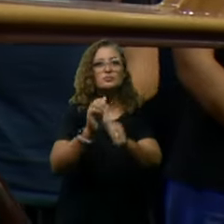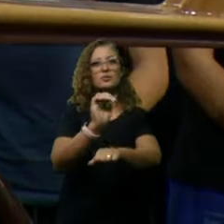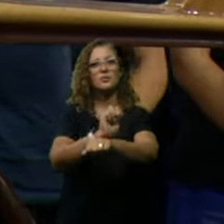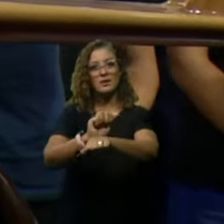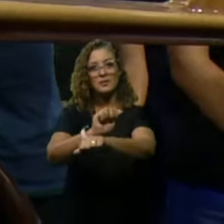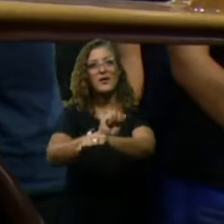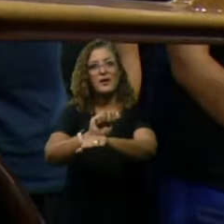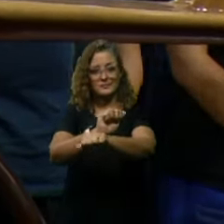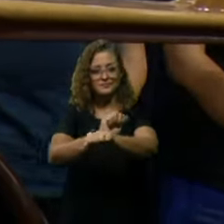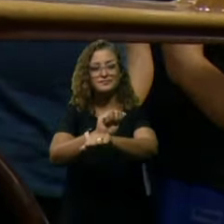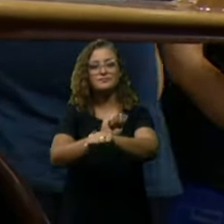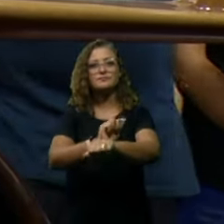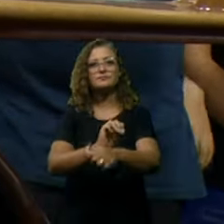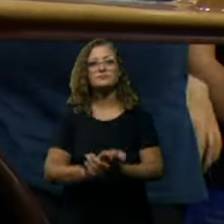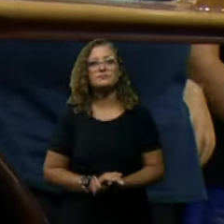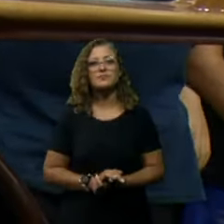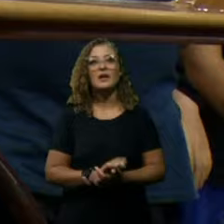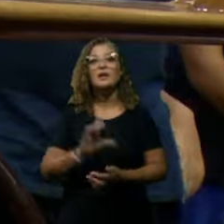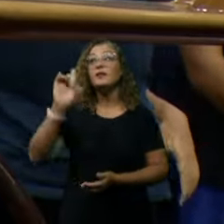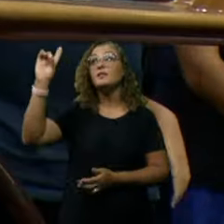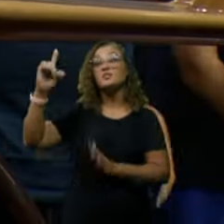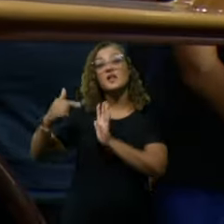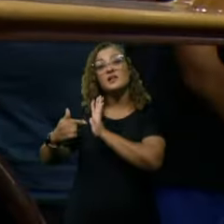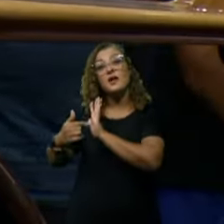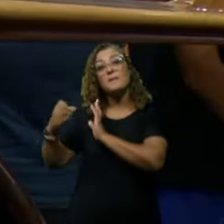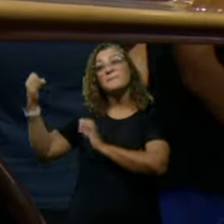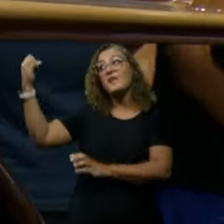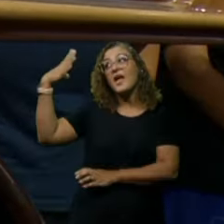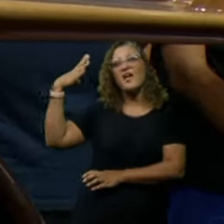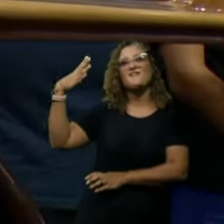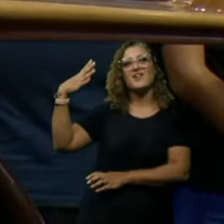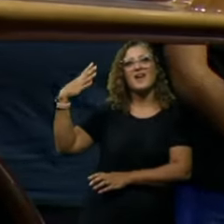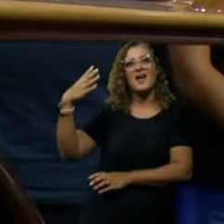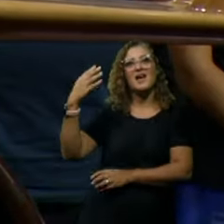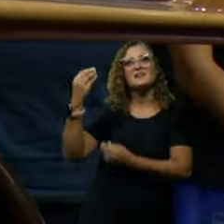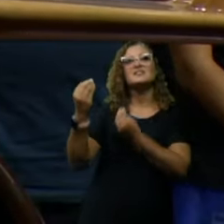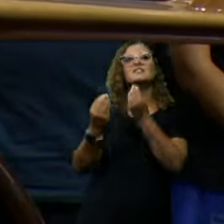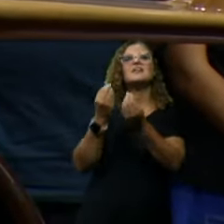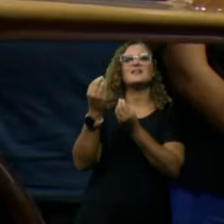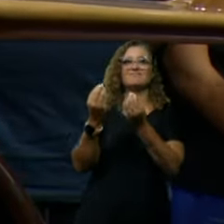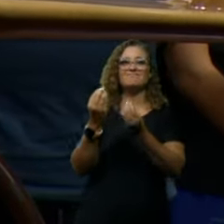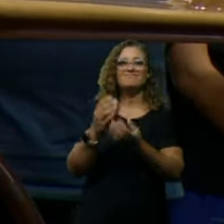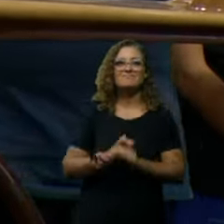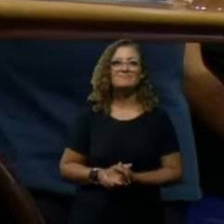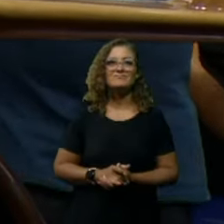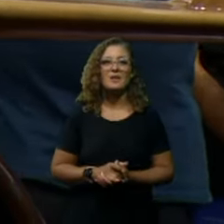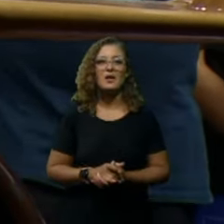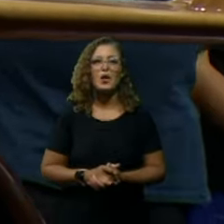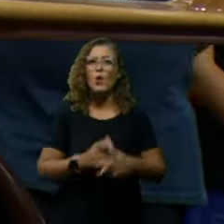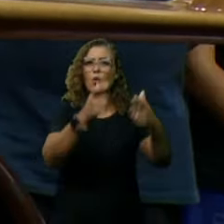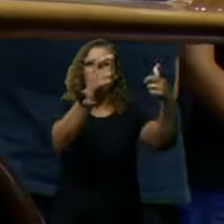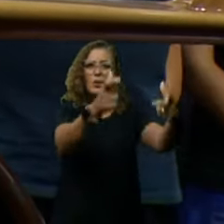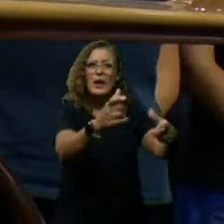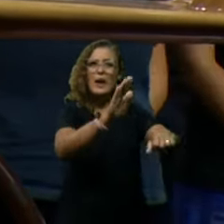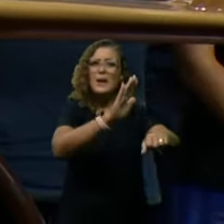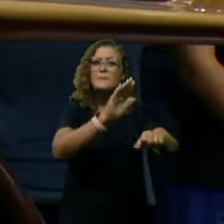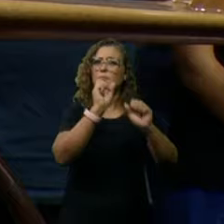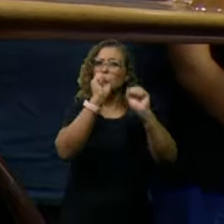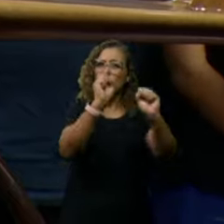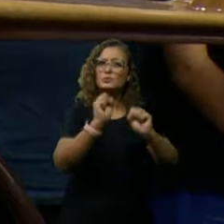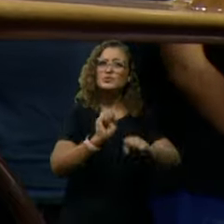e Deus vai levar Abraão a conhecer ele quando Abraão chega em Canaã o lugar poderia ser só Canaã